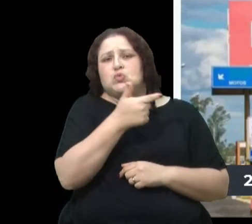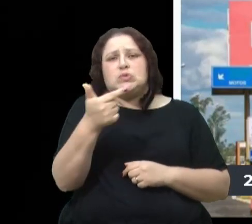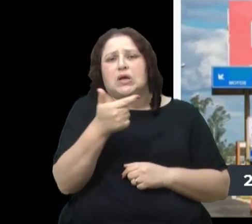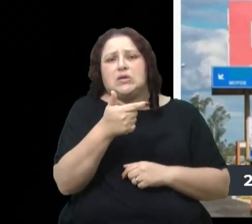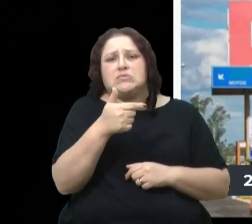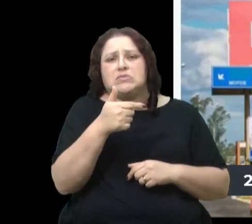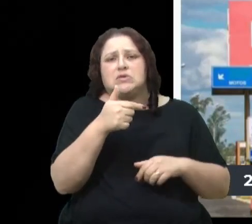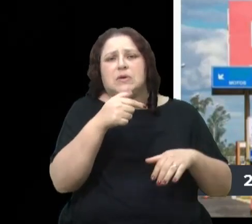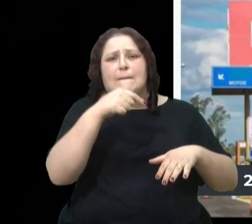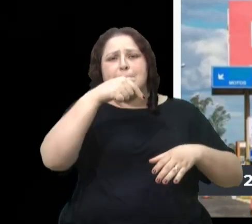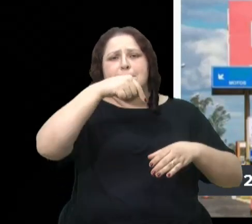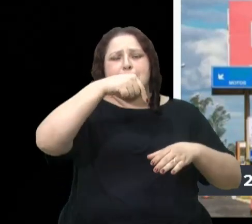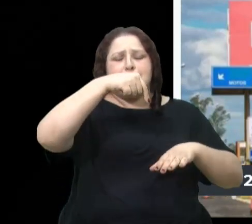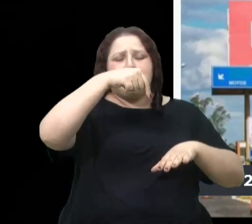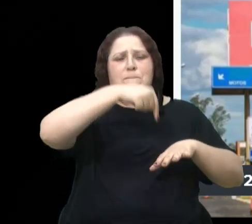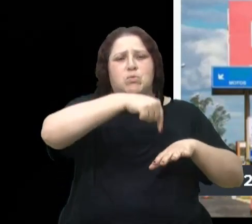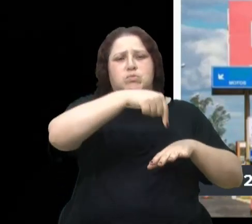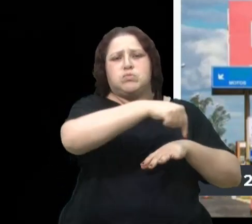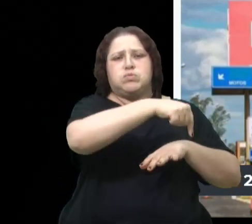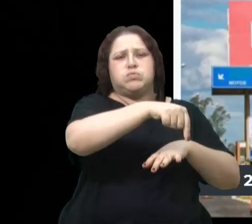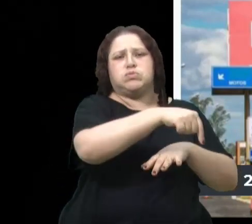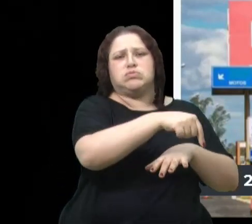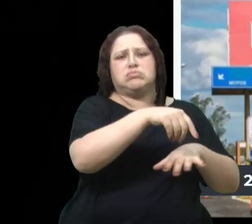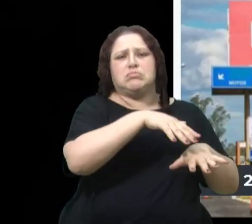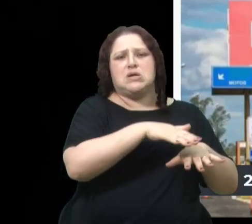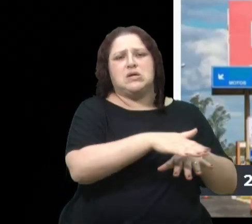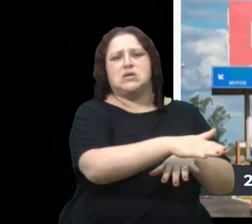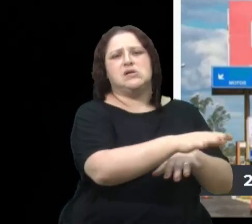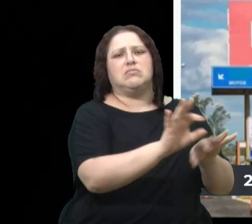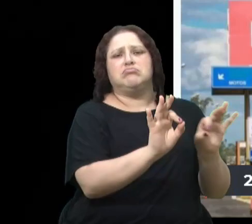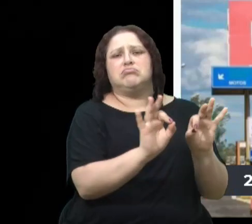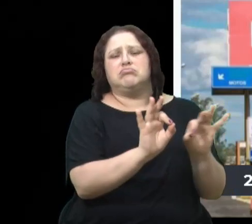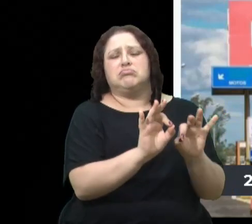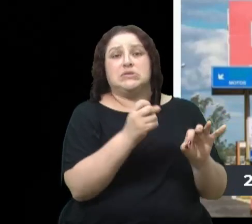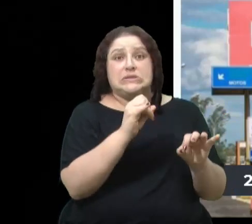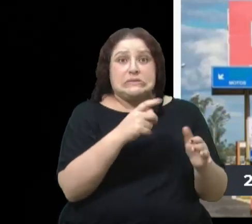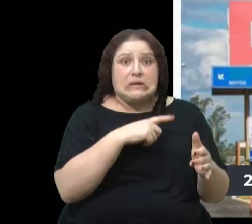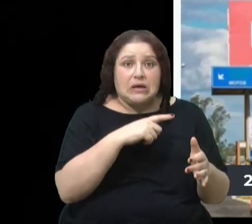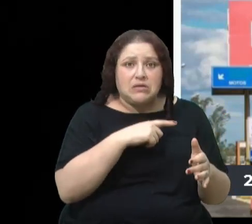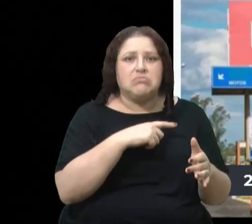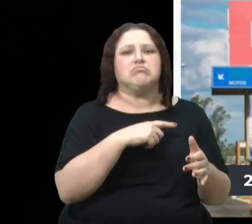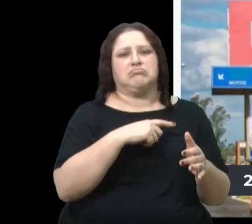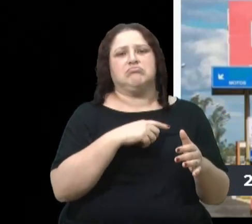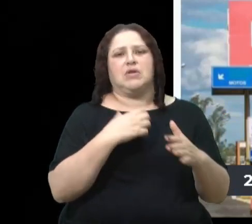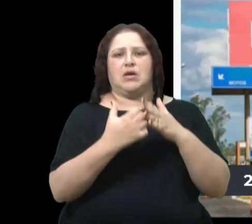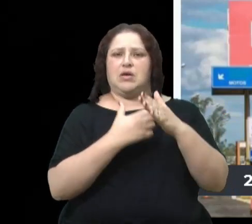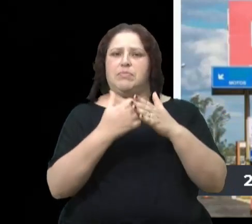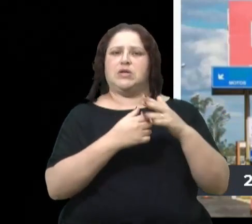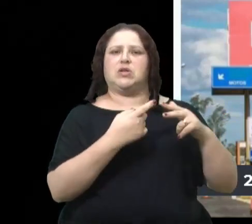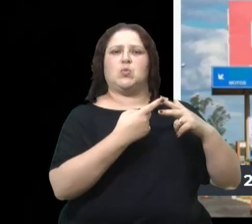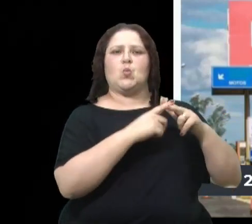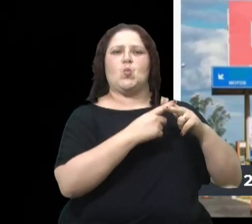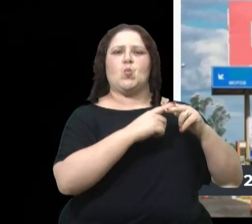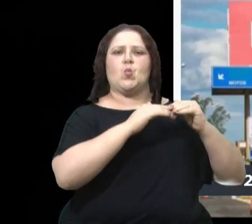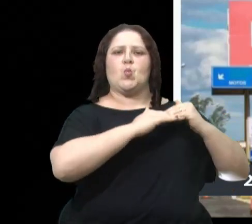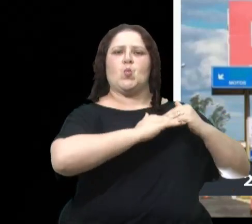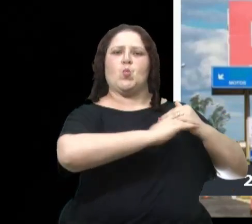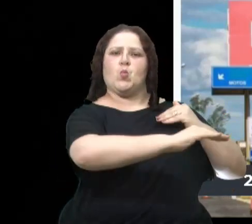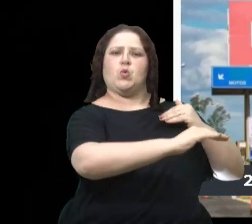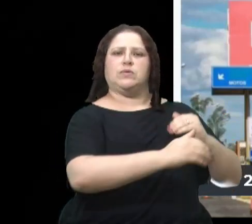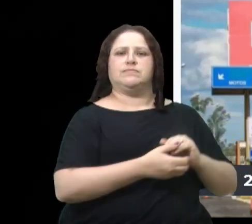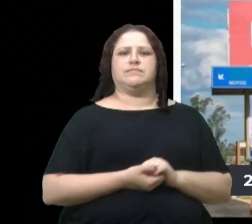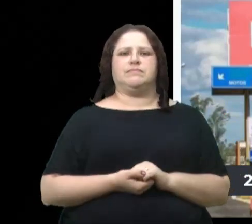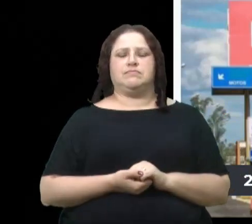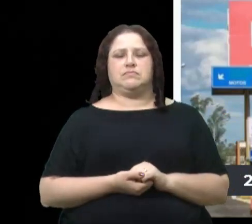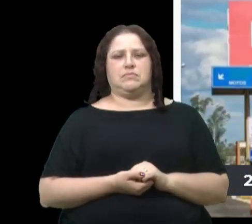tiver, logo em seguida a concessionária faz o conserto. Então, para deixar claro, nunca fui contra o pedágio. Nunca. Mas